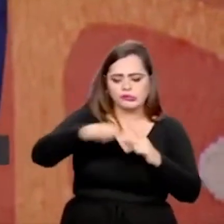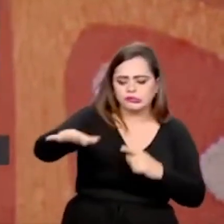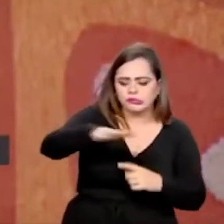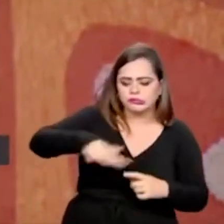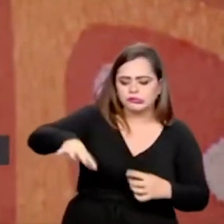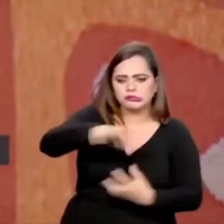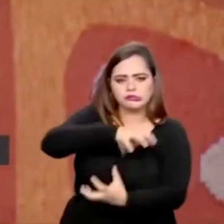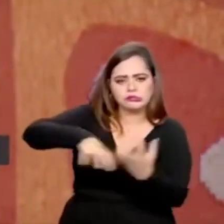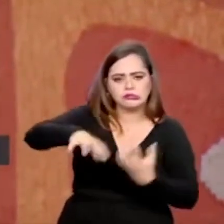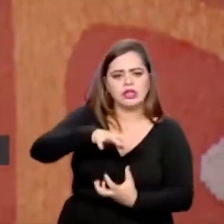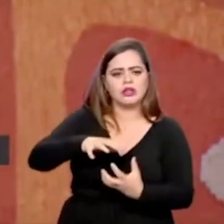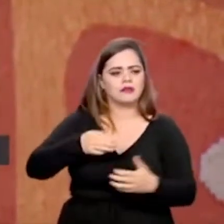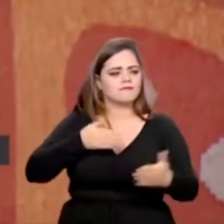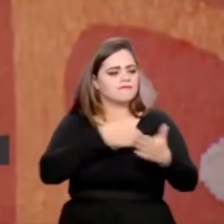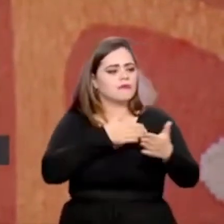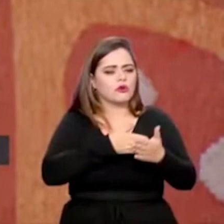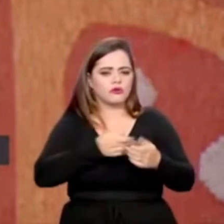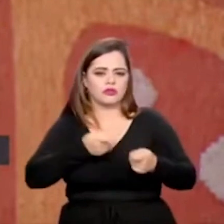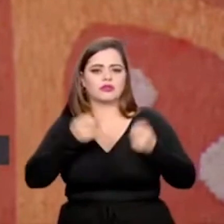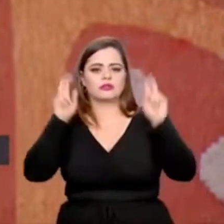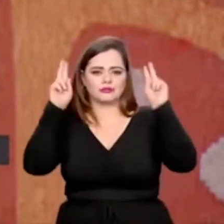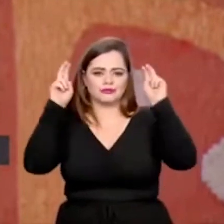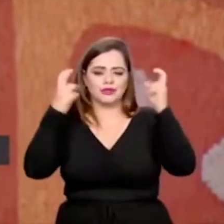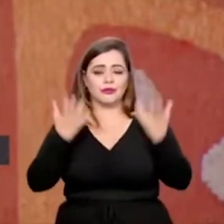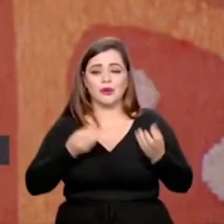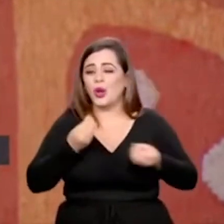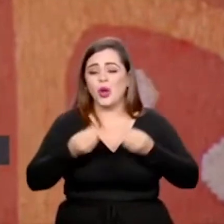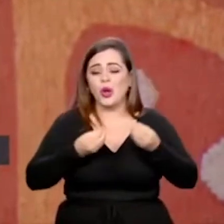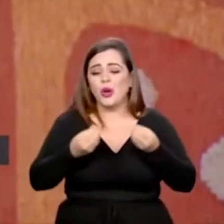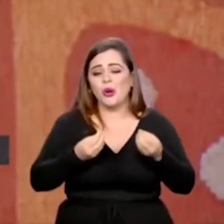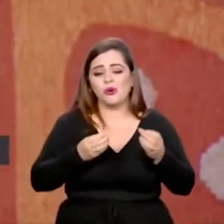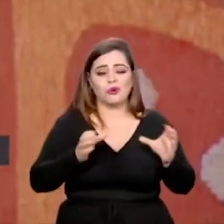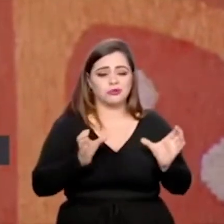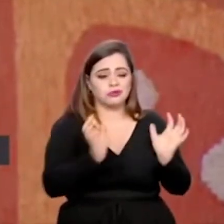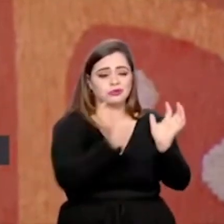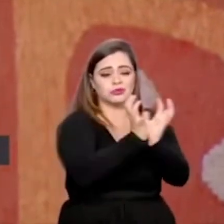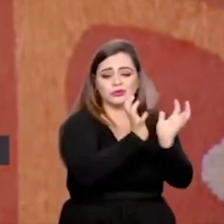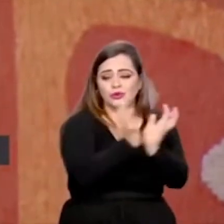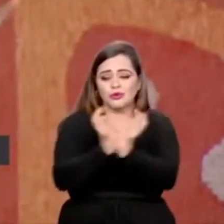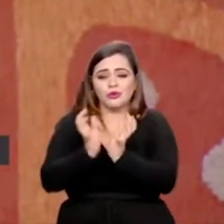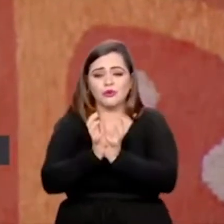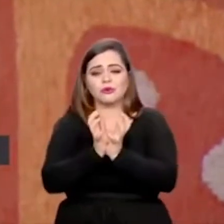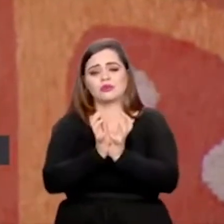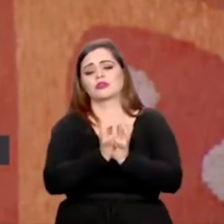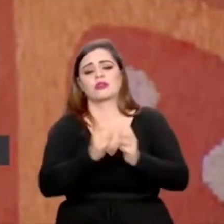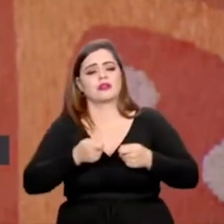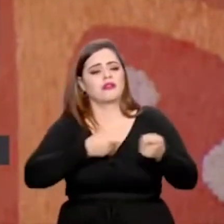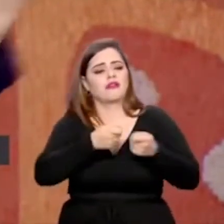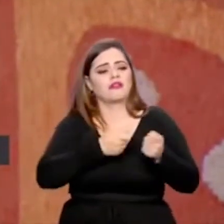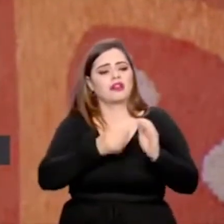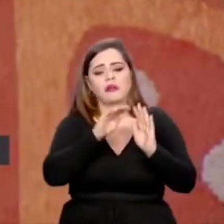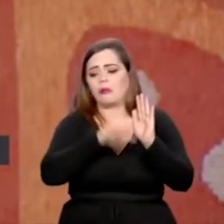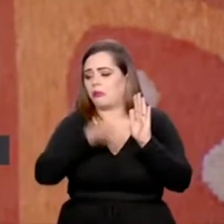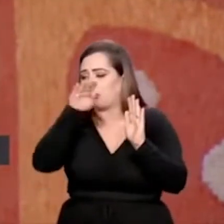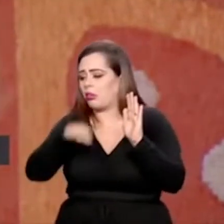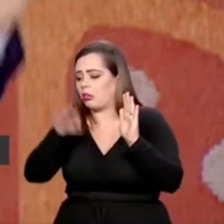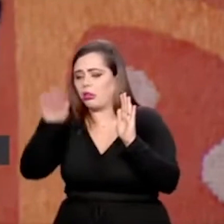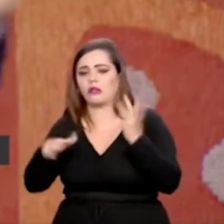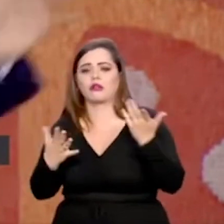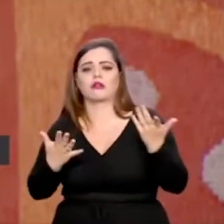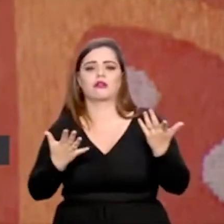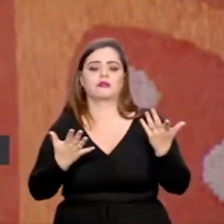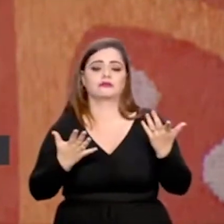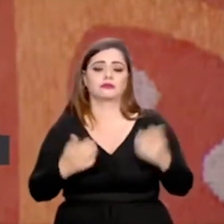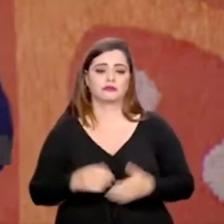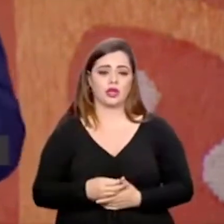como o conjunto dos ativistas enfrenta esse tema da desigualdade que lá em 2009/2010